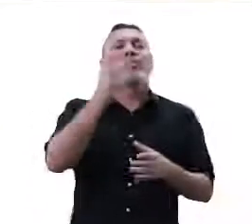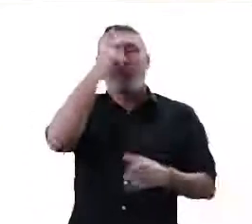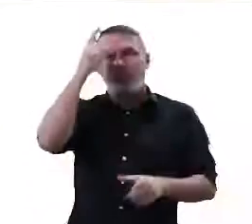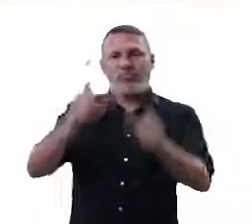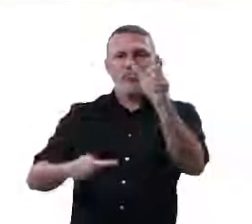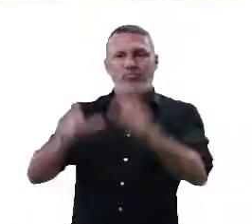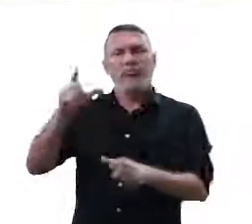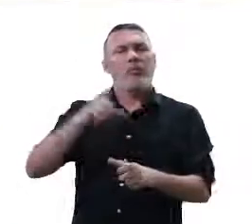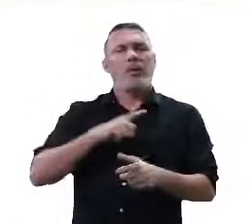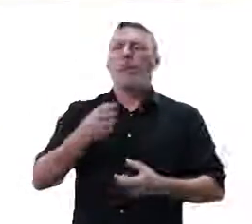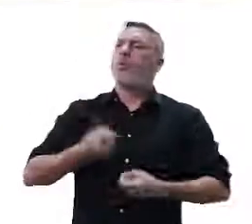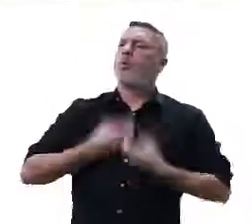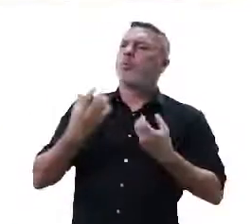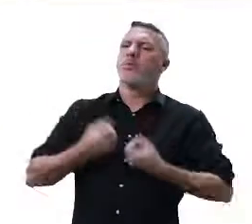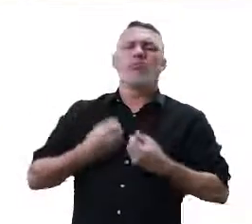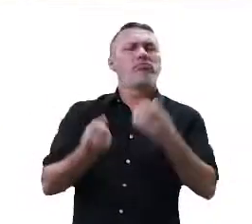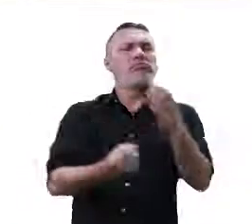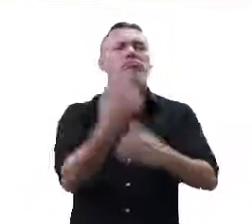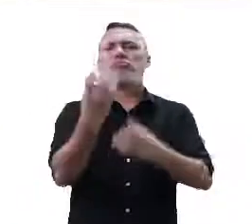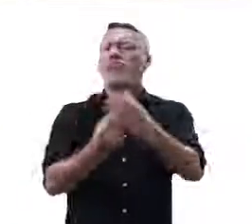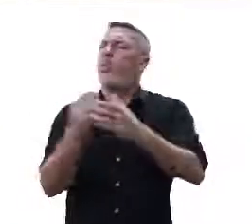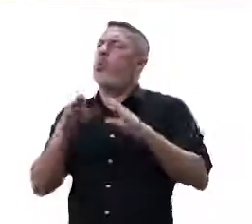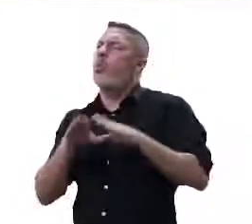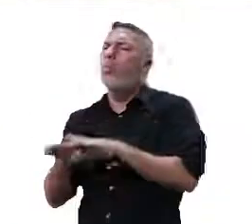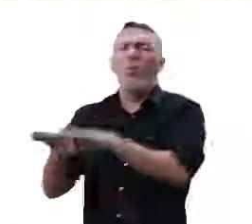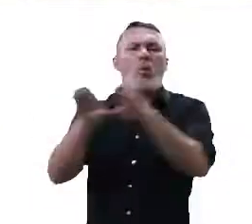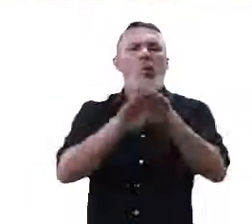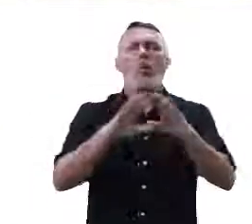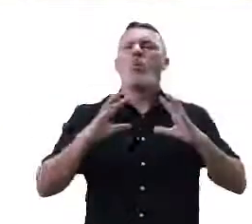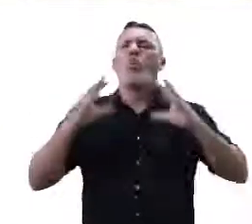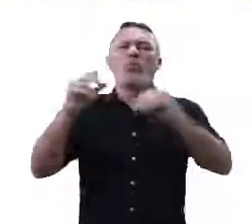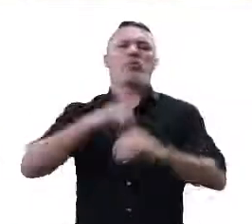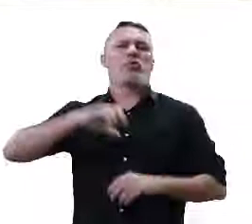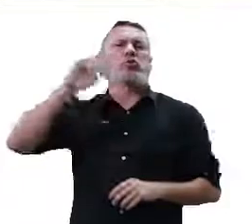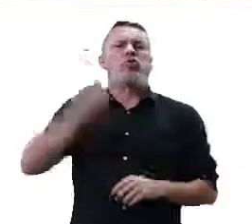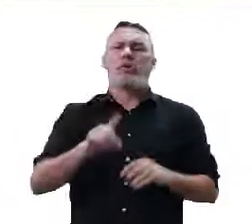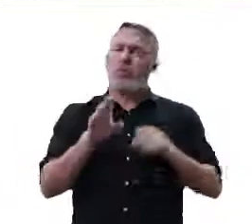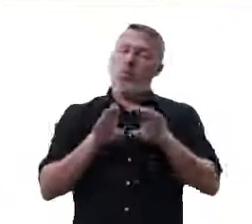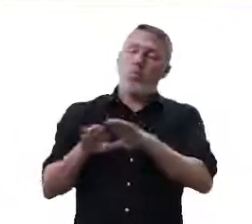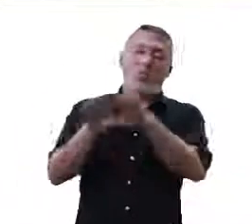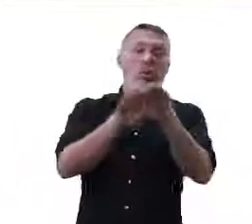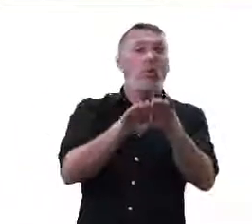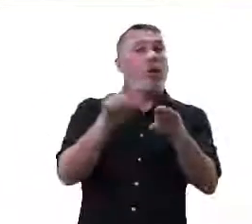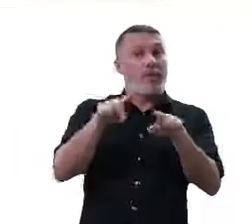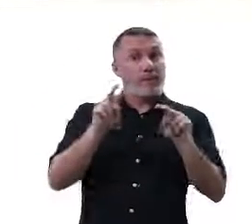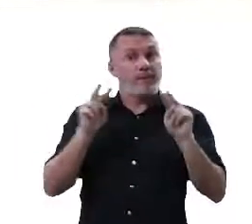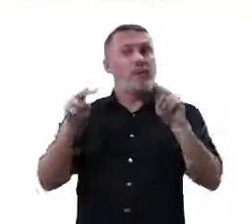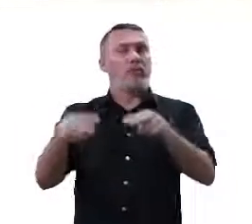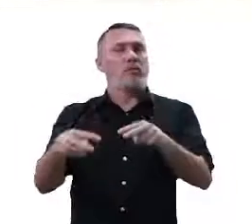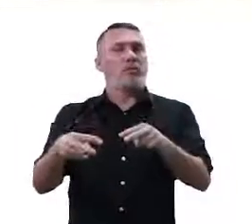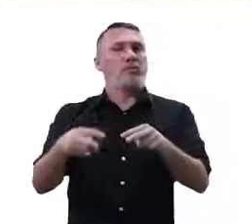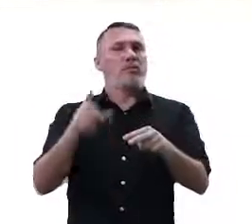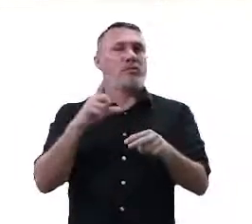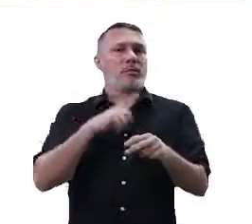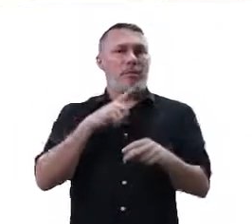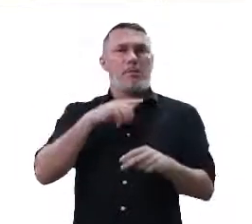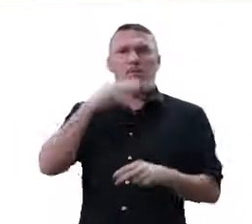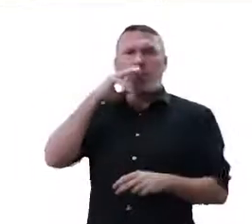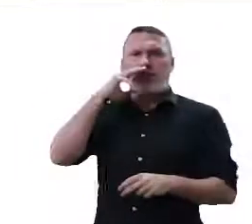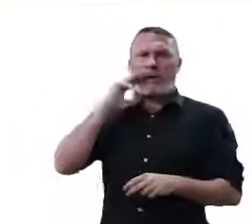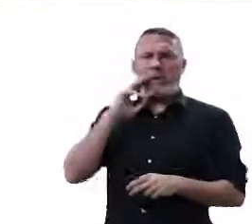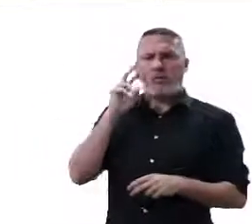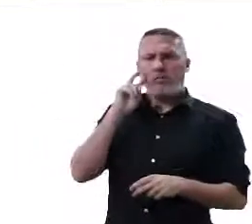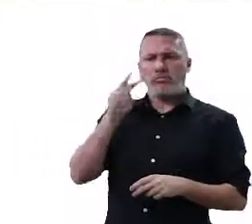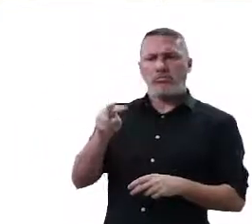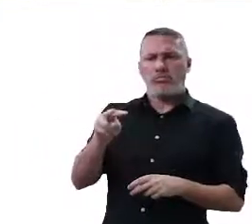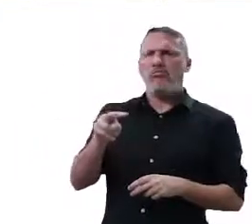quais os indivíduos produziriam de forma igualitária e todos teriam acesso aos bens produzidos. Então essa é uma visão que,